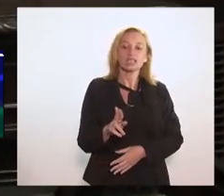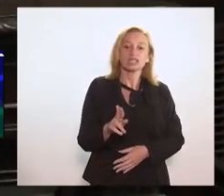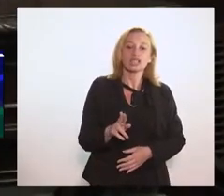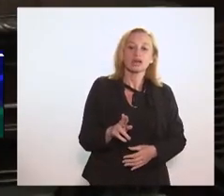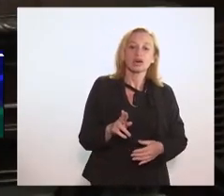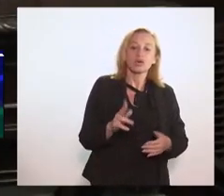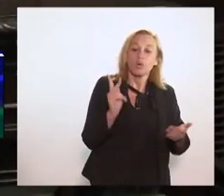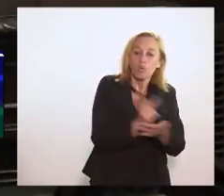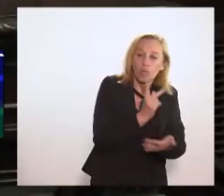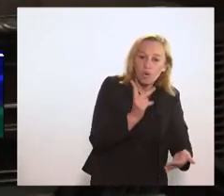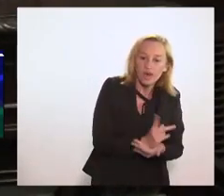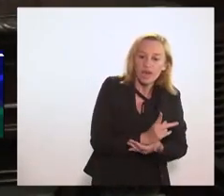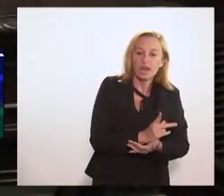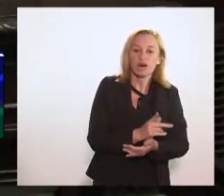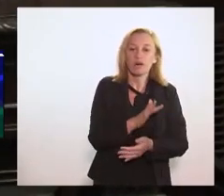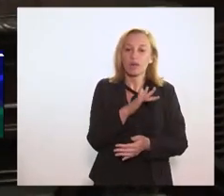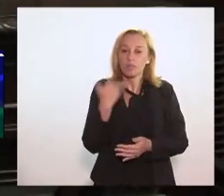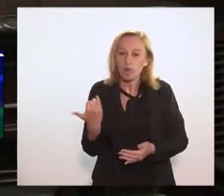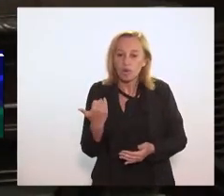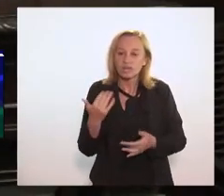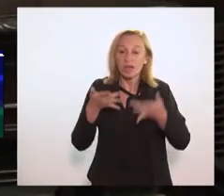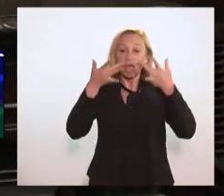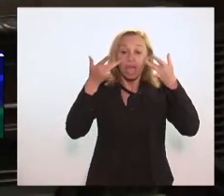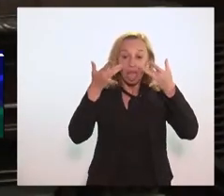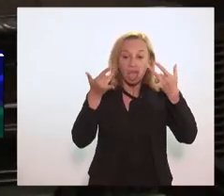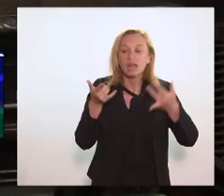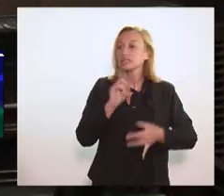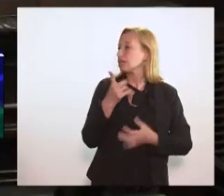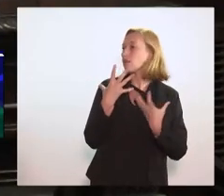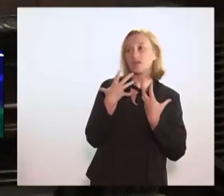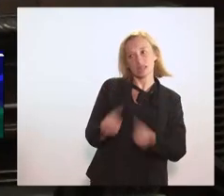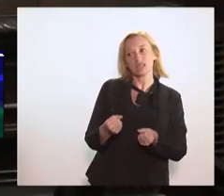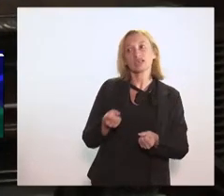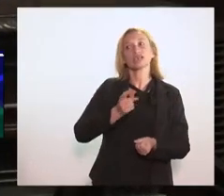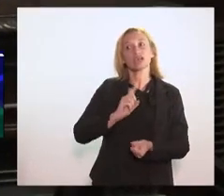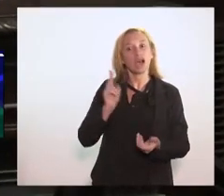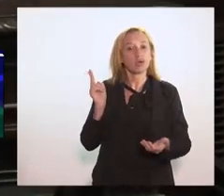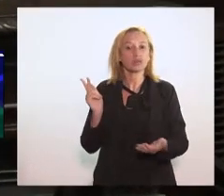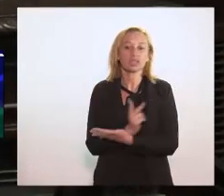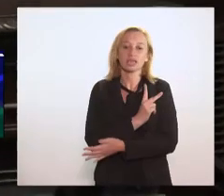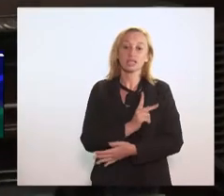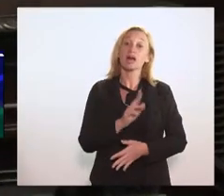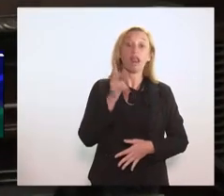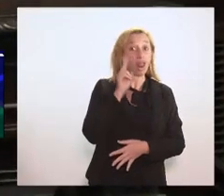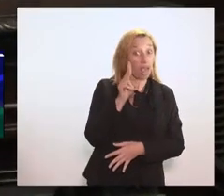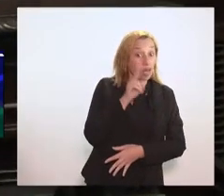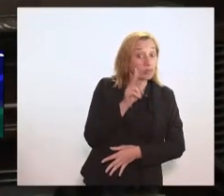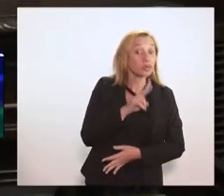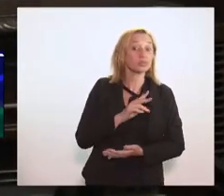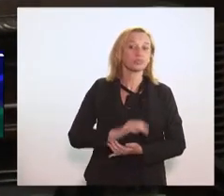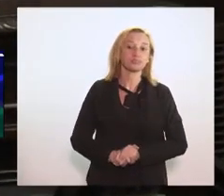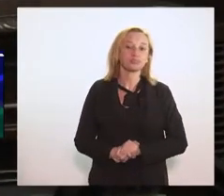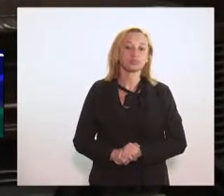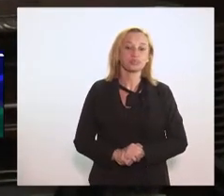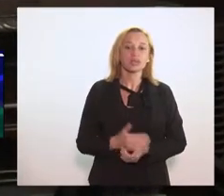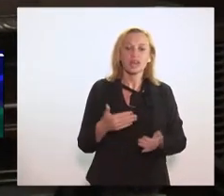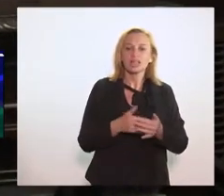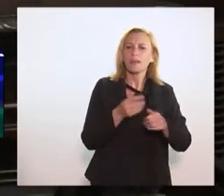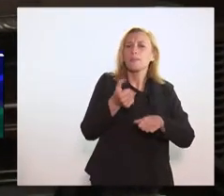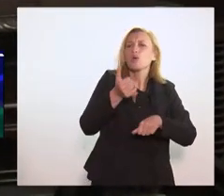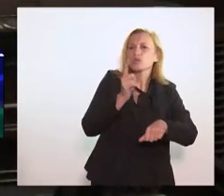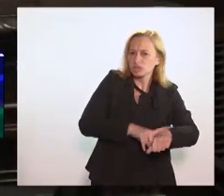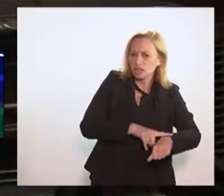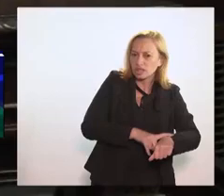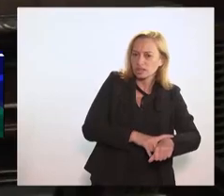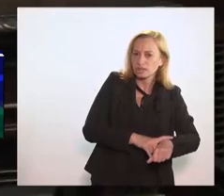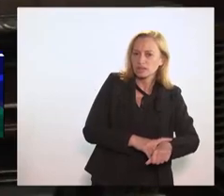o cadáver como palanque eleitoral. Não permitirei que isso ocorra. Lembro que, até bem pouco tempo,